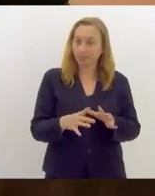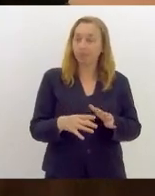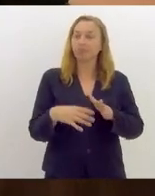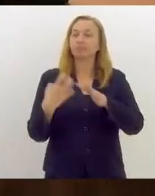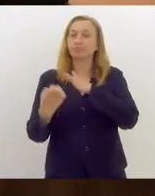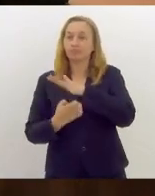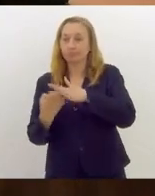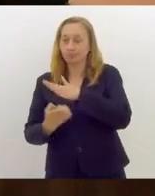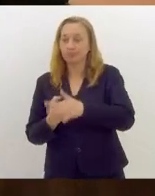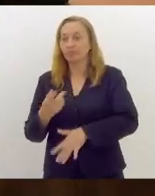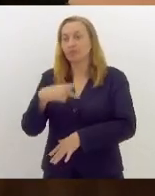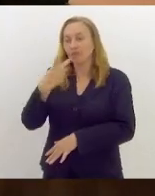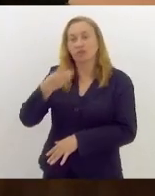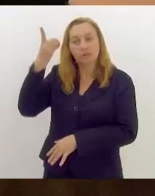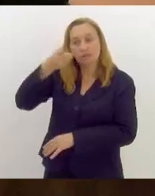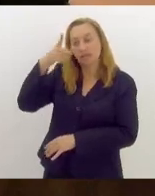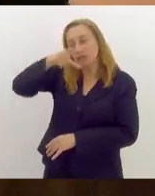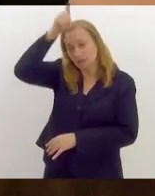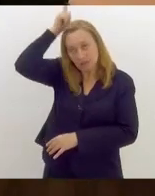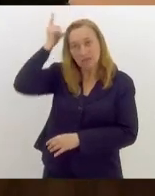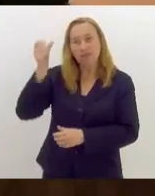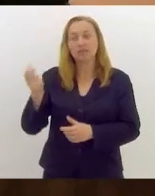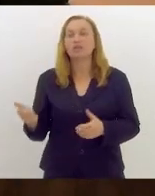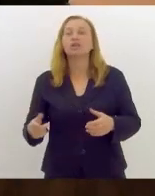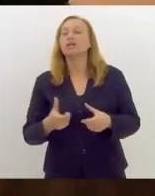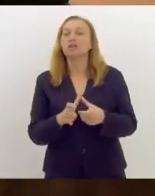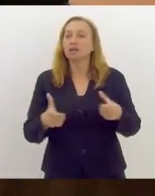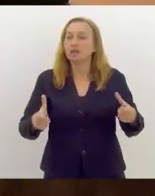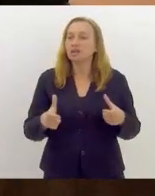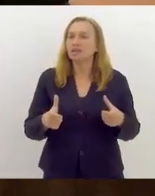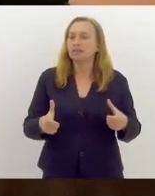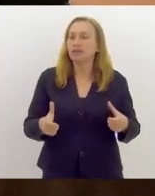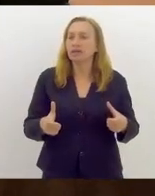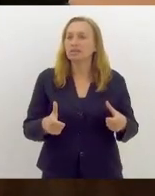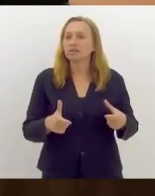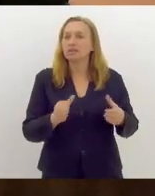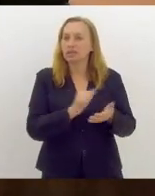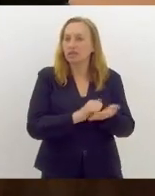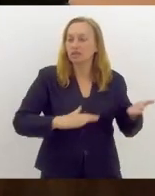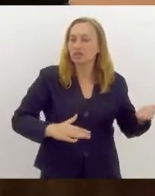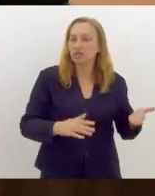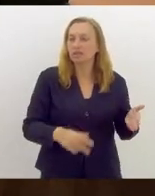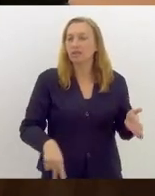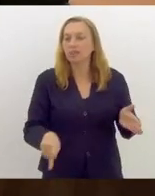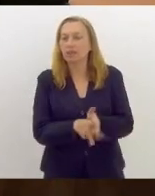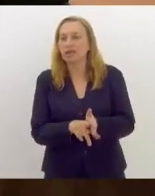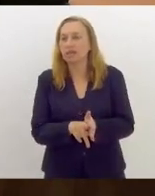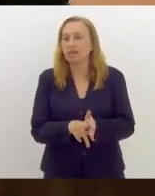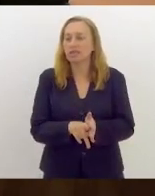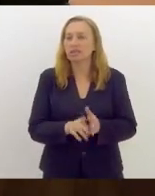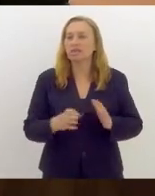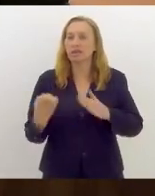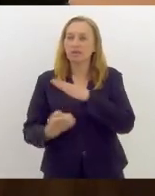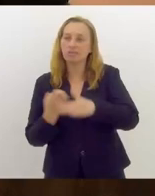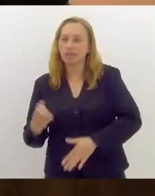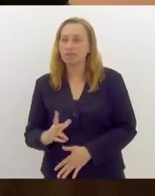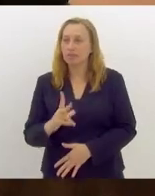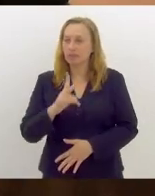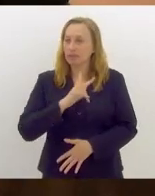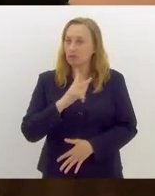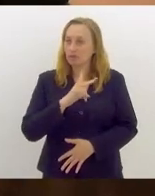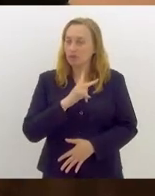acentuou o Deputado Luiz Paulo grande parte dessas atribuições passa para iniciativa privada das concessionárias